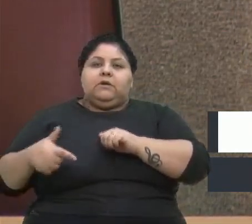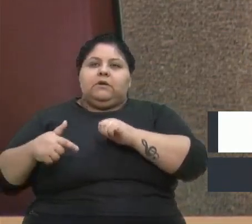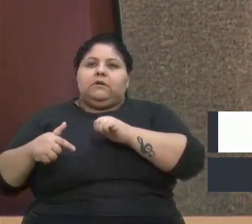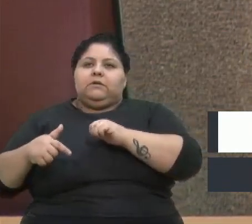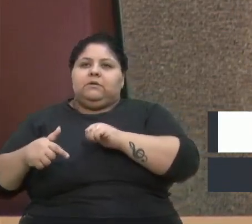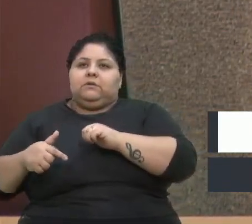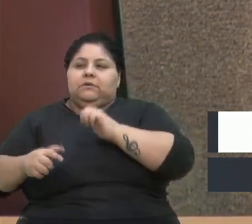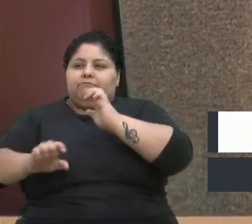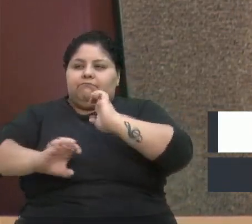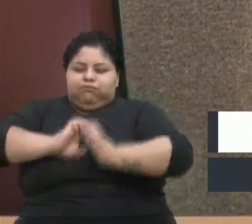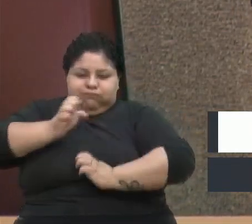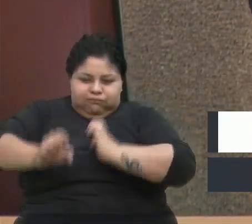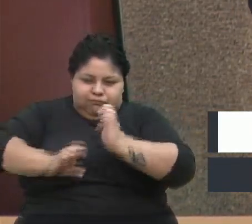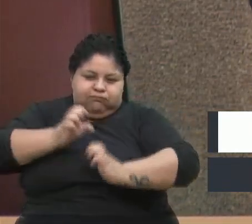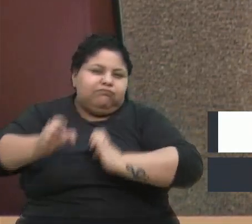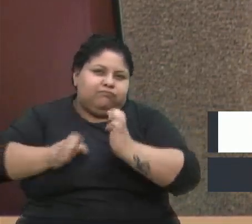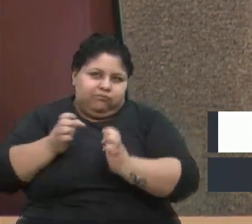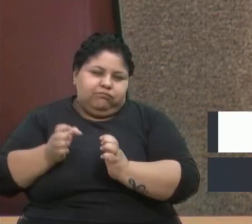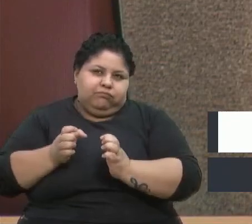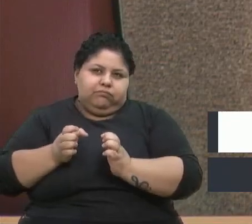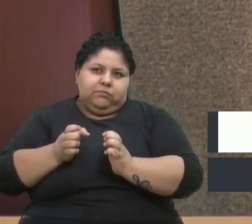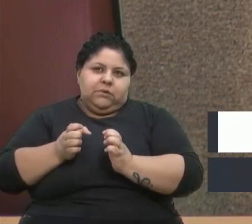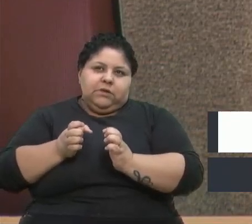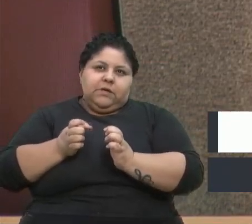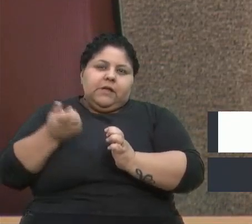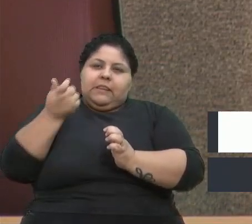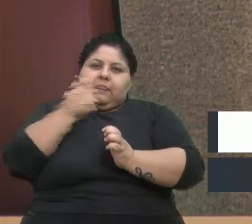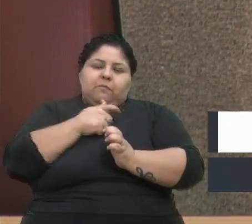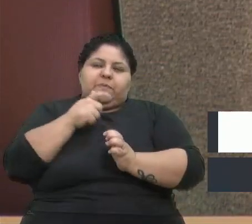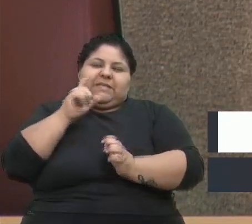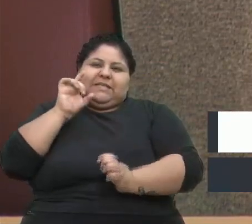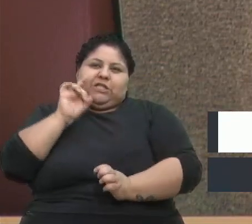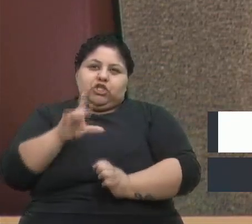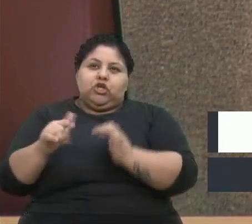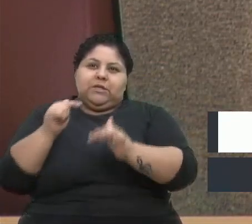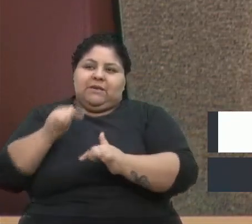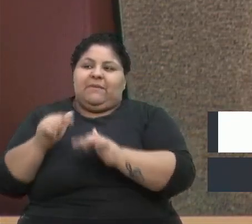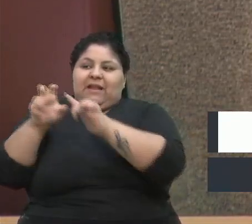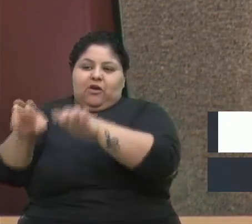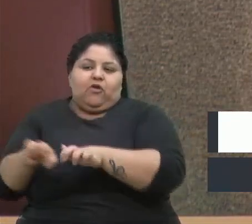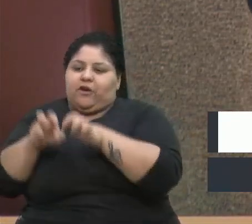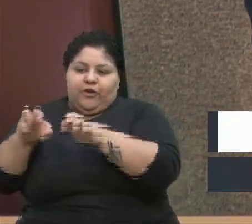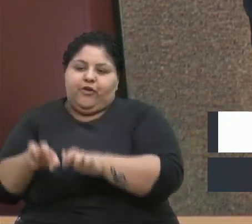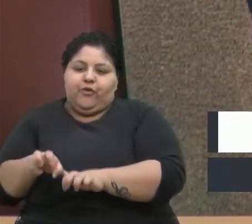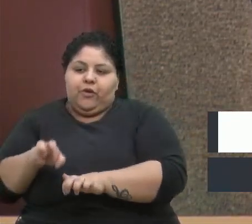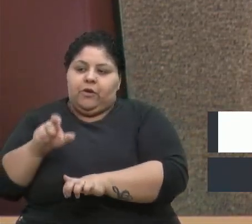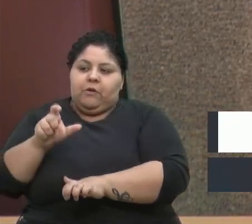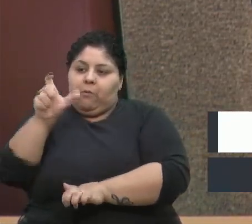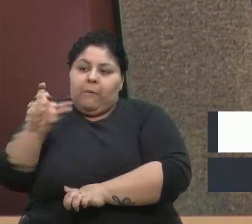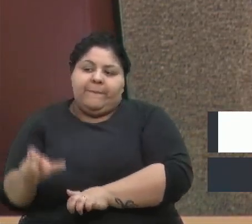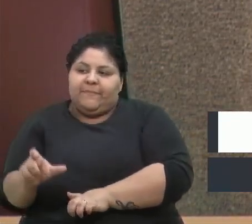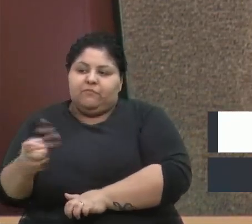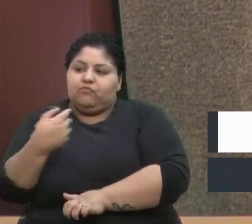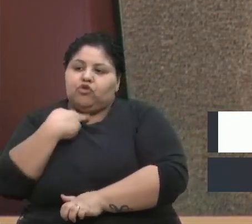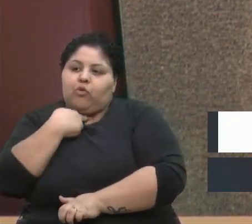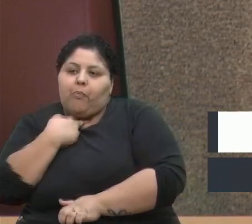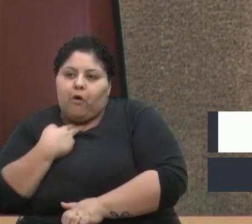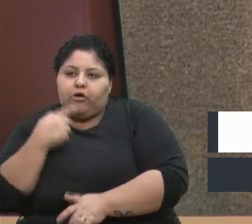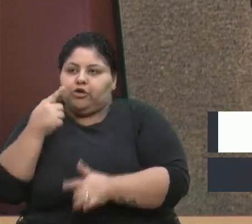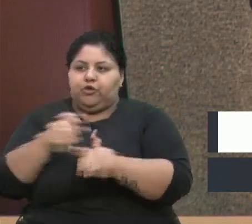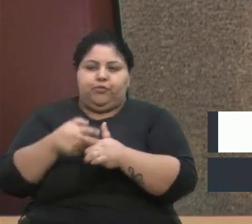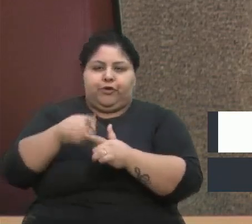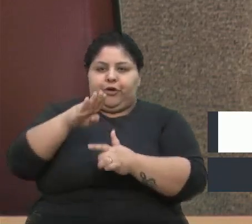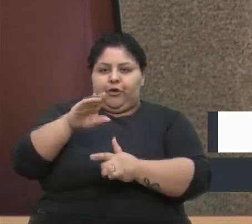tem aquele ganho, para ele poder permanecer ali no interior, ele não pode. Porque é bacia. Porque é não sei o